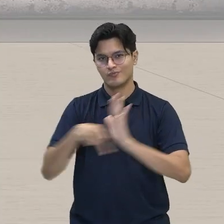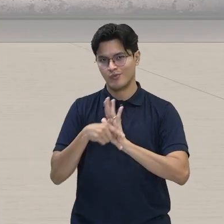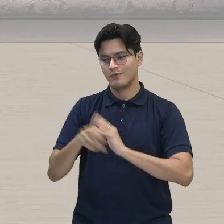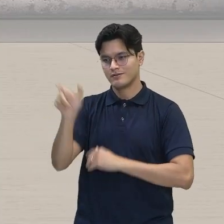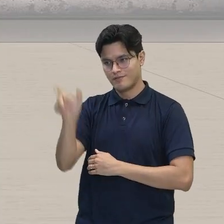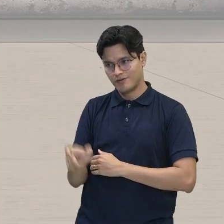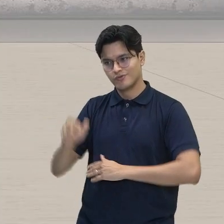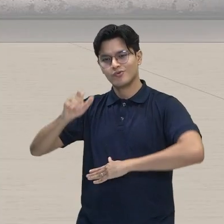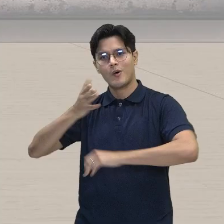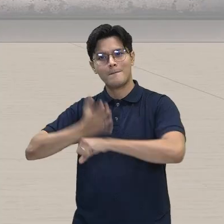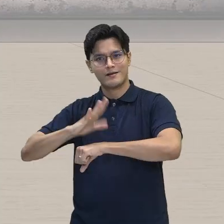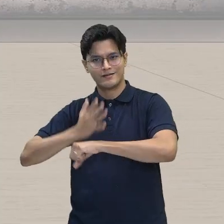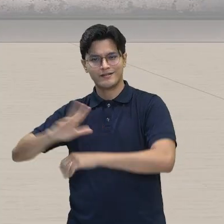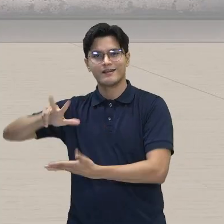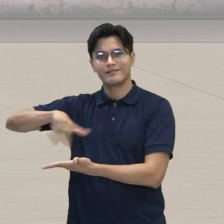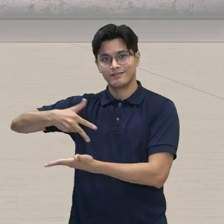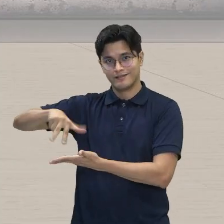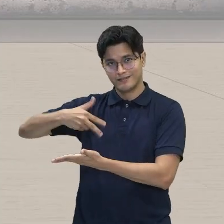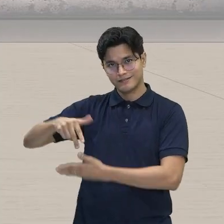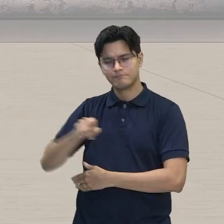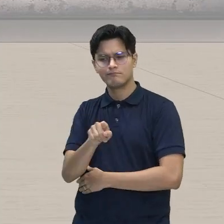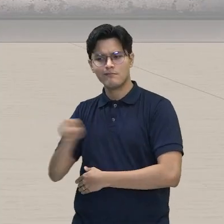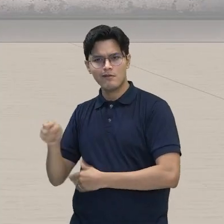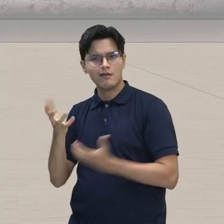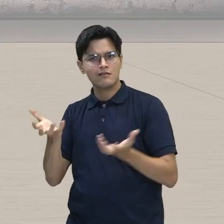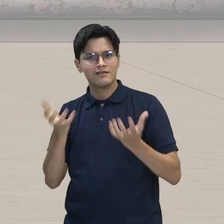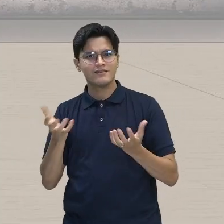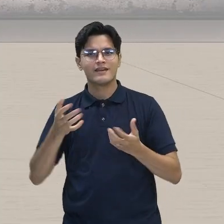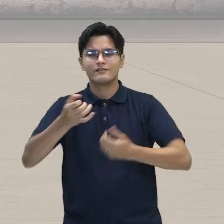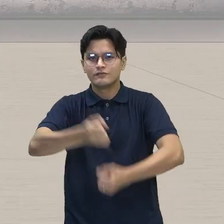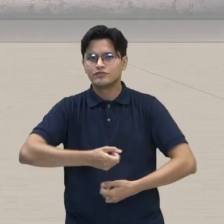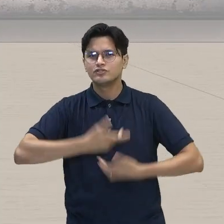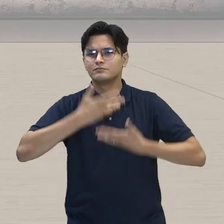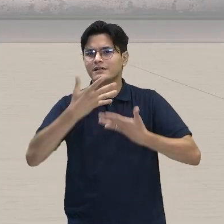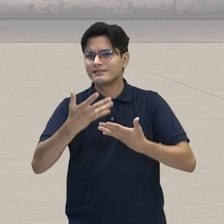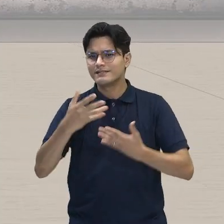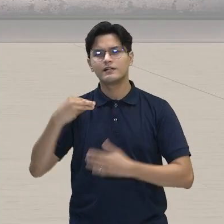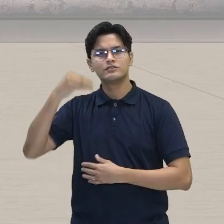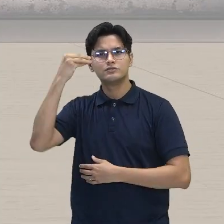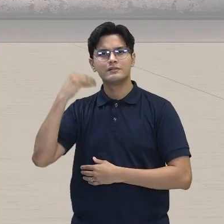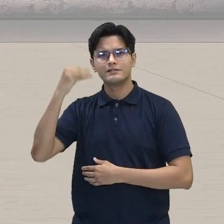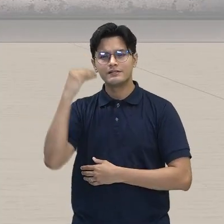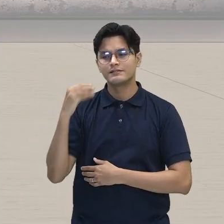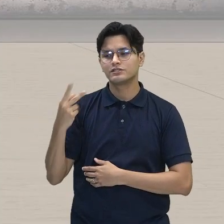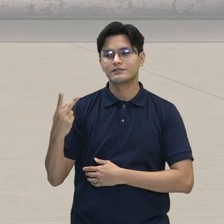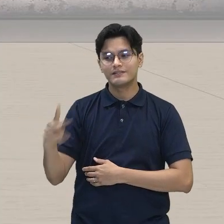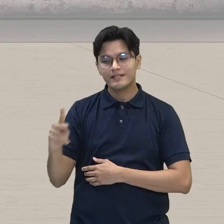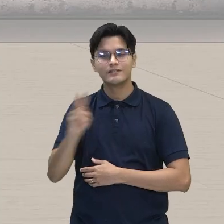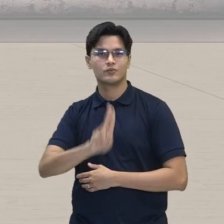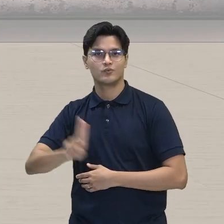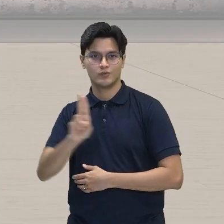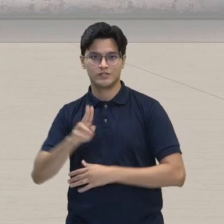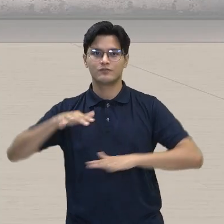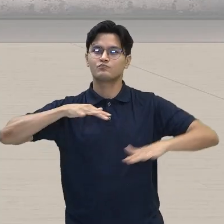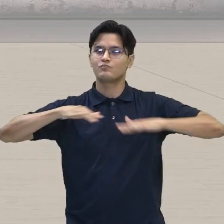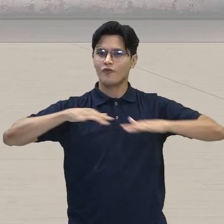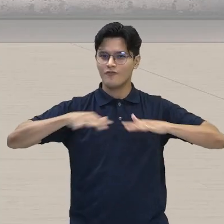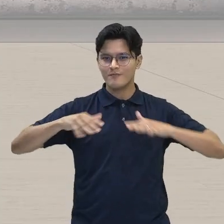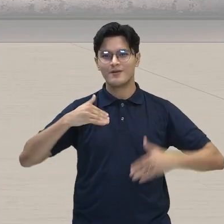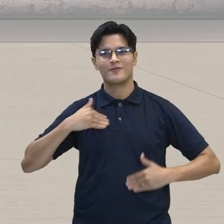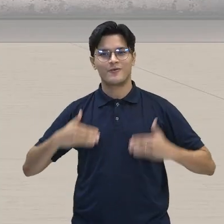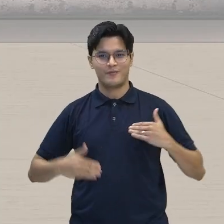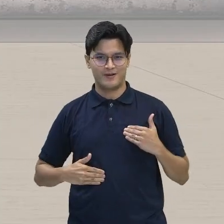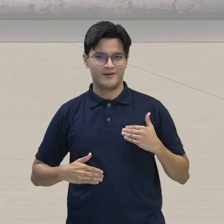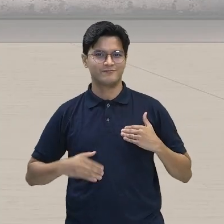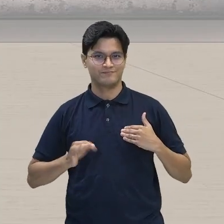dançarinos querem expressar tudo o que eles veem, o que eles sentem, através do movimento dos seus